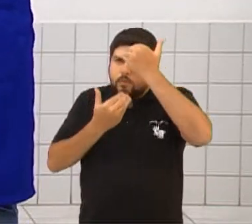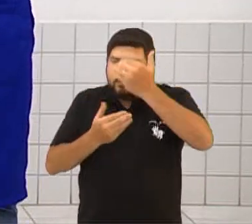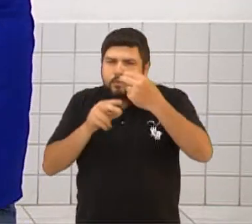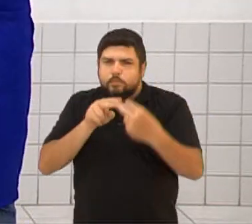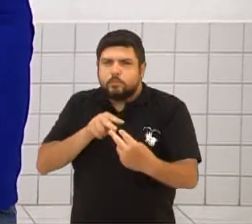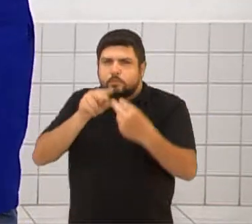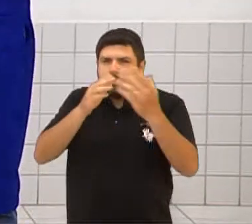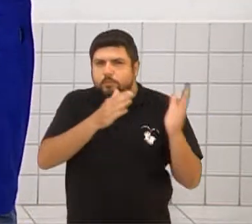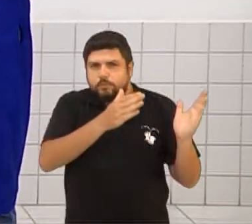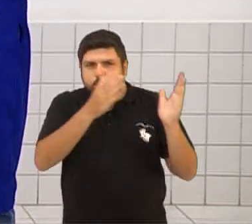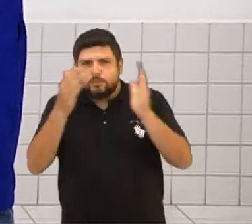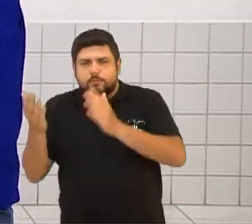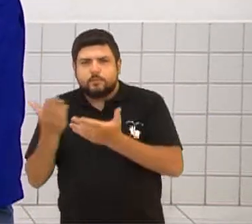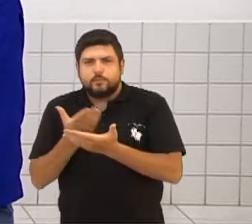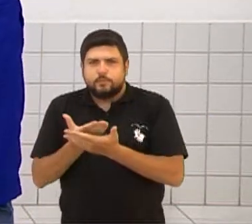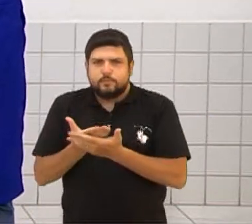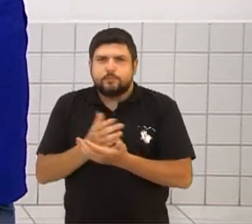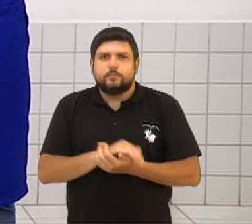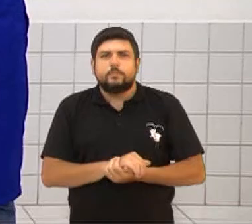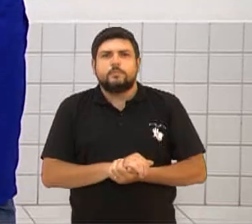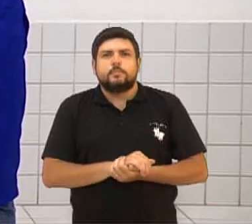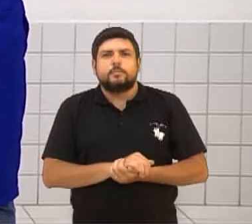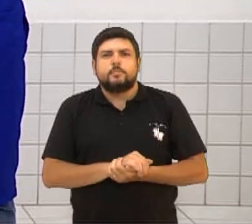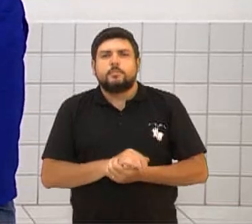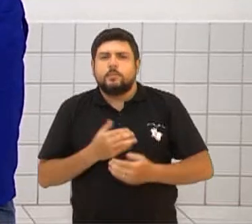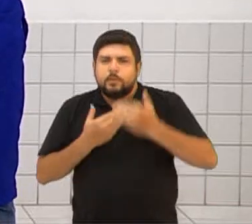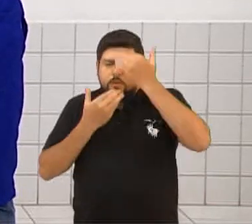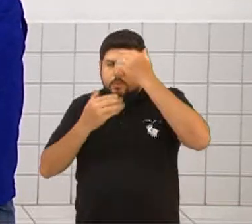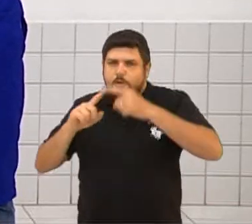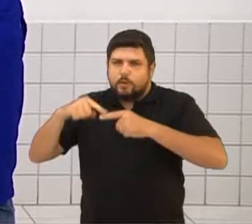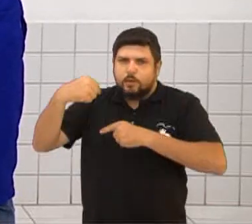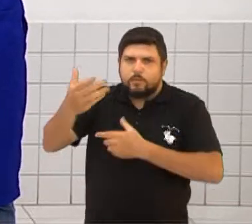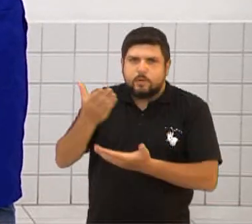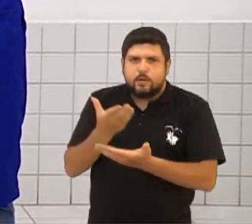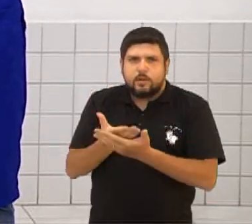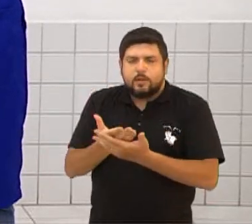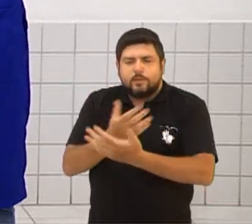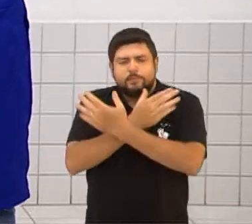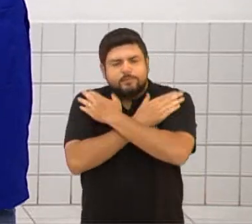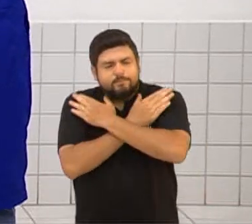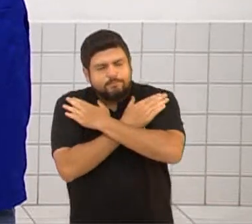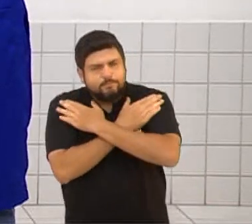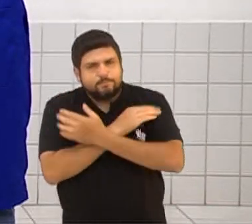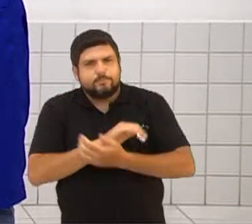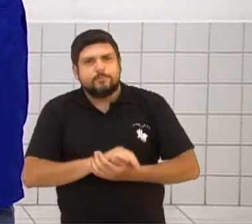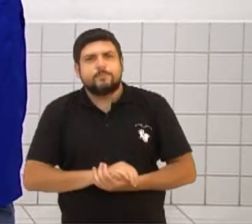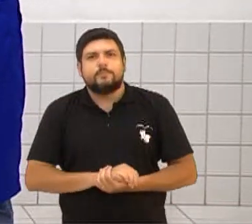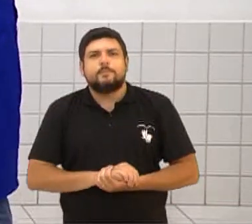acompanhado aí a nossa aula. Muito obrigado, até a próxima e um grande abraço.